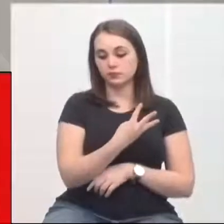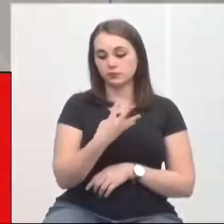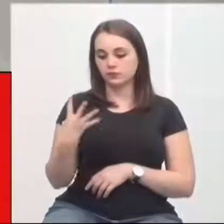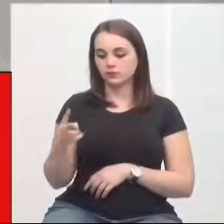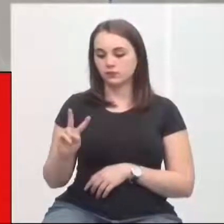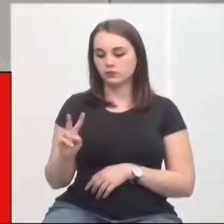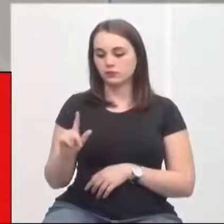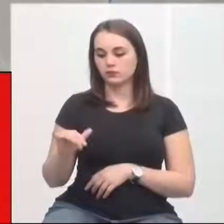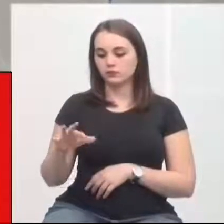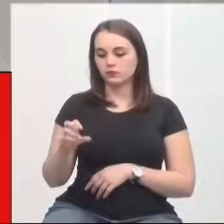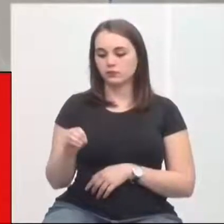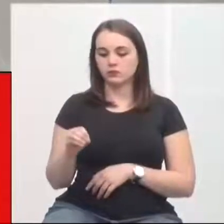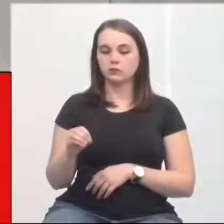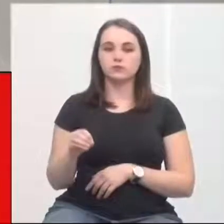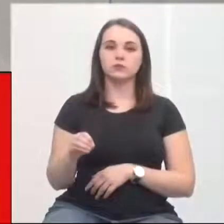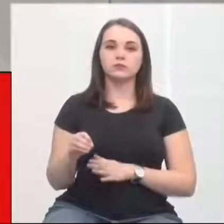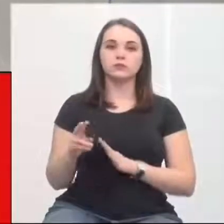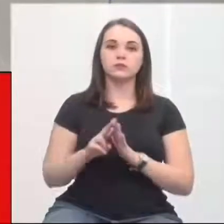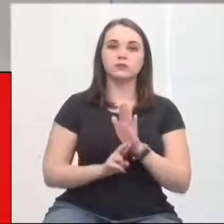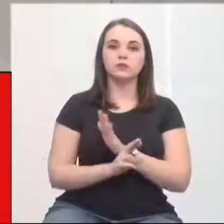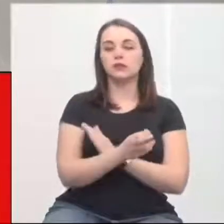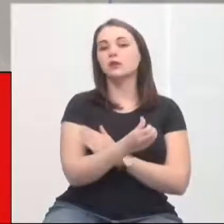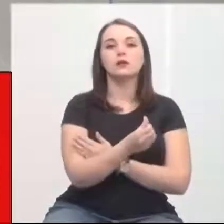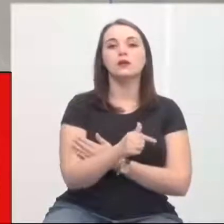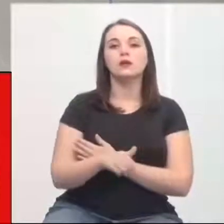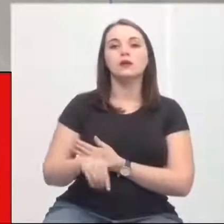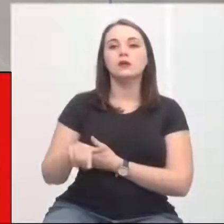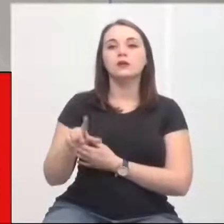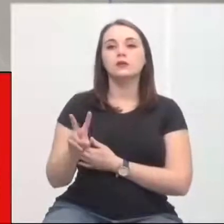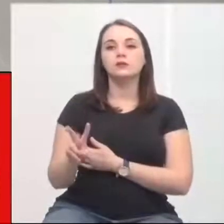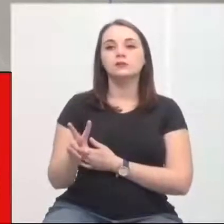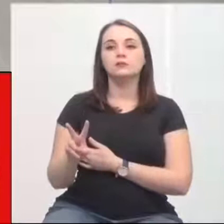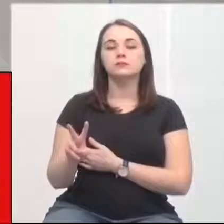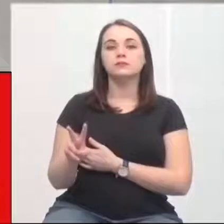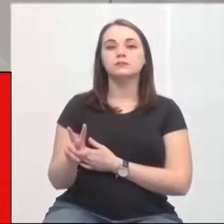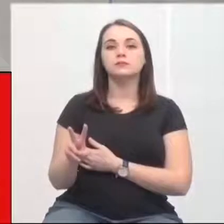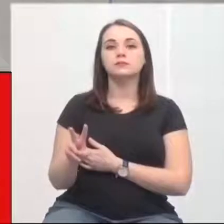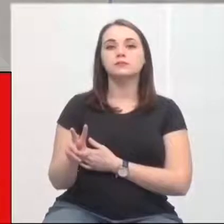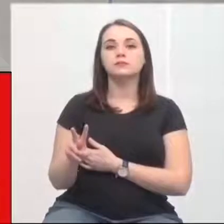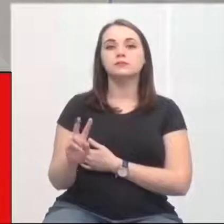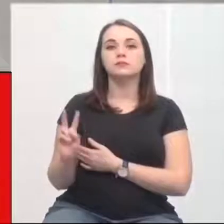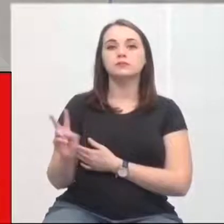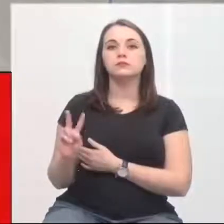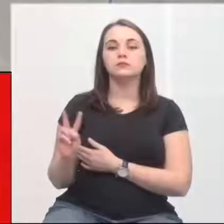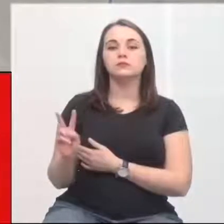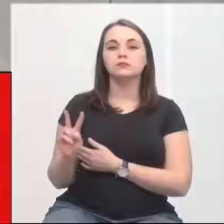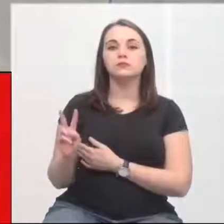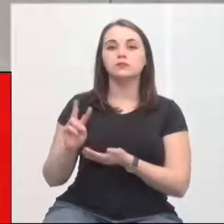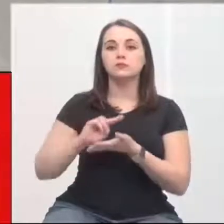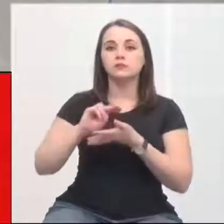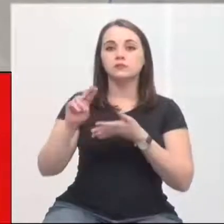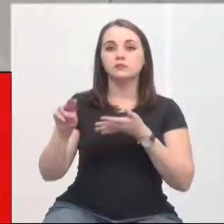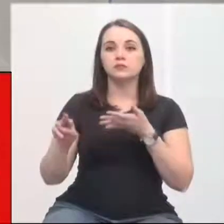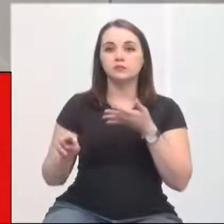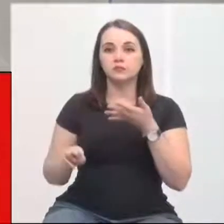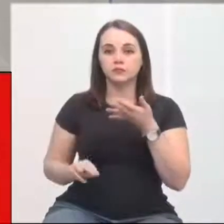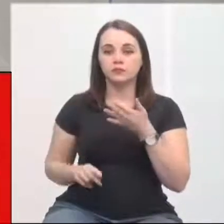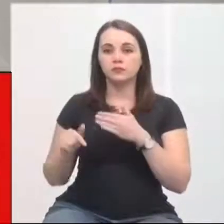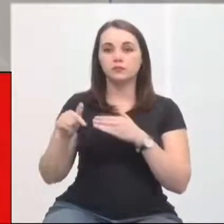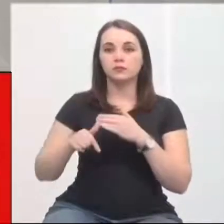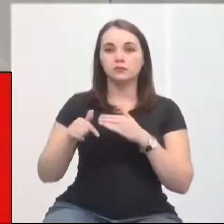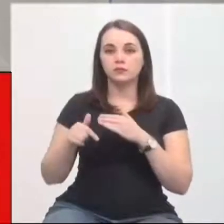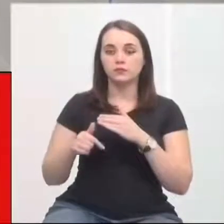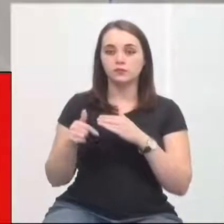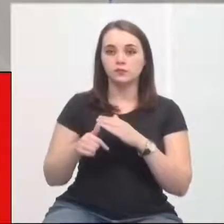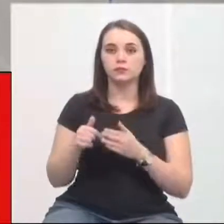vereador Zairo Casagrande. Requerimento 672/2021, de autoria dos vereadores Edilson Medeiros, Salésio Lima, Obadias